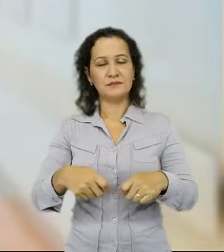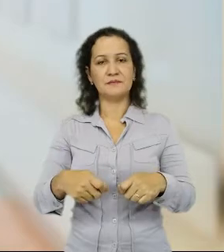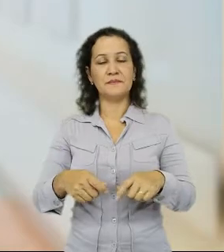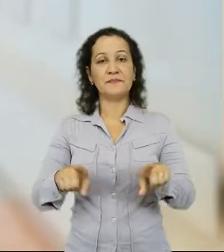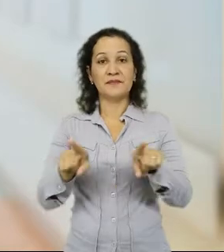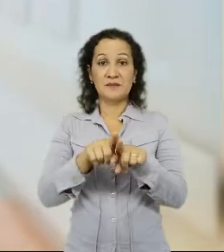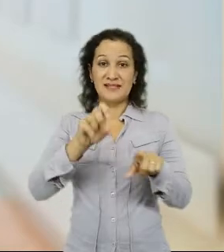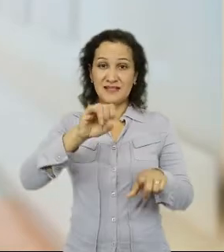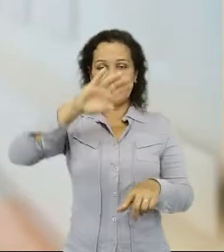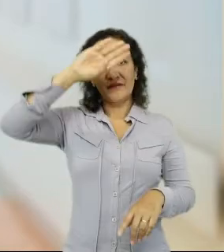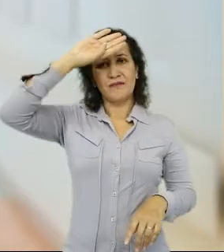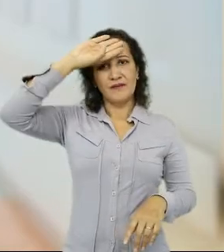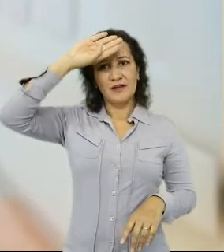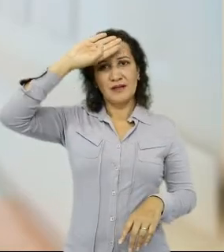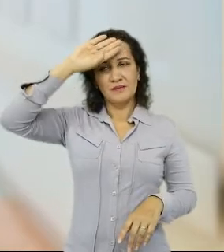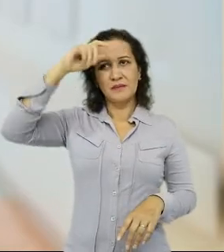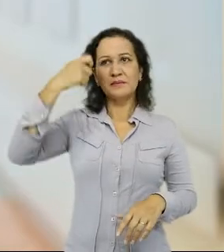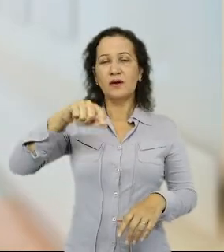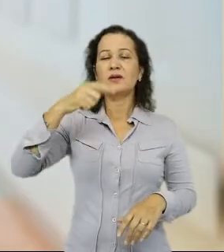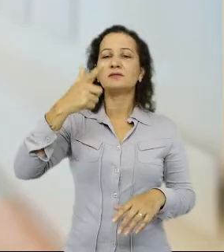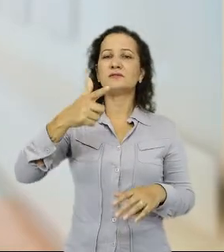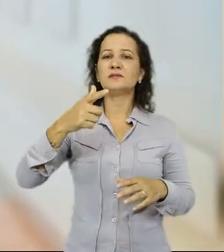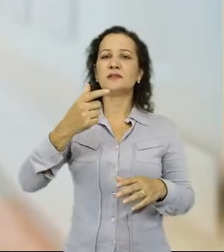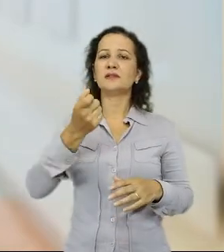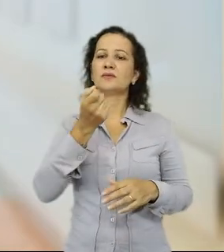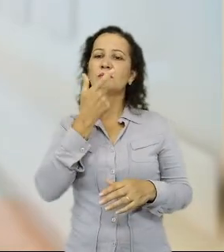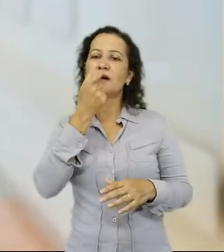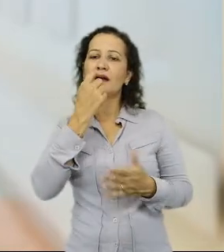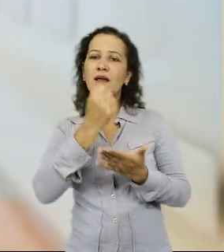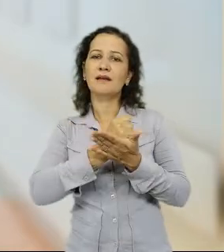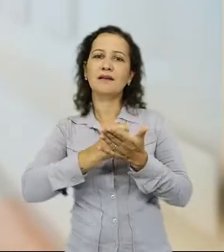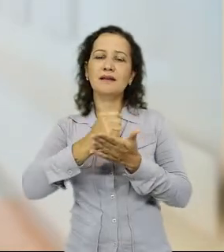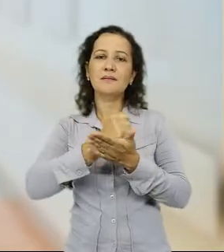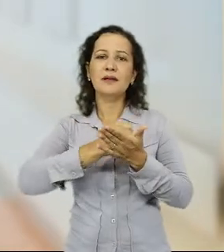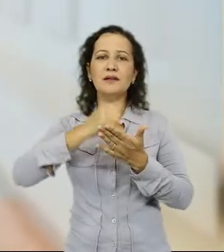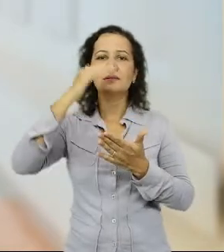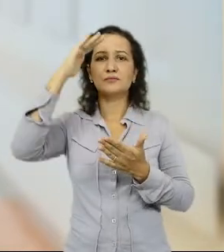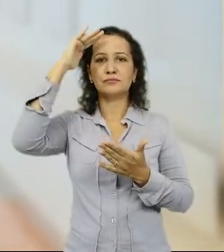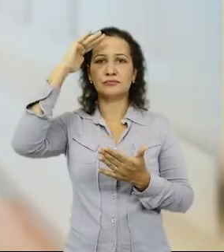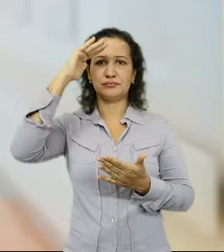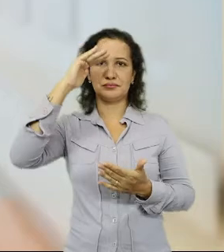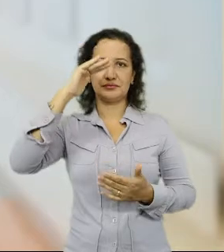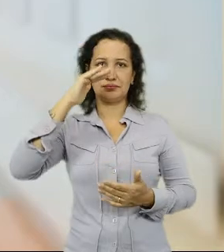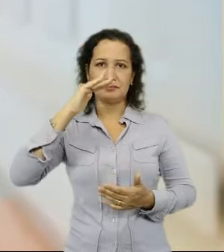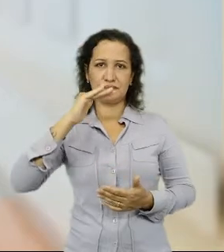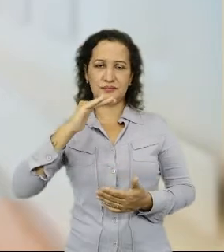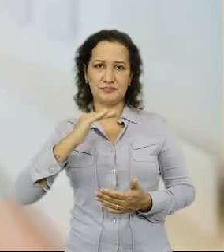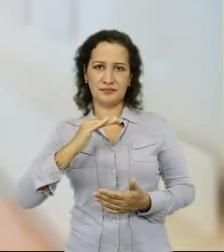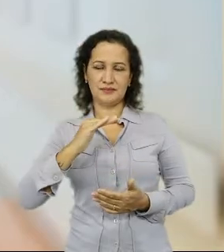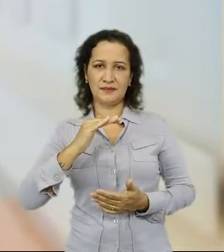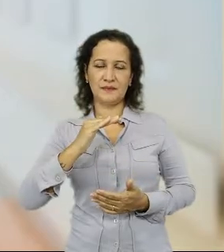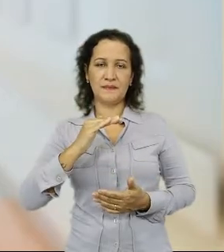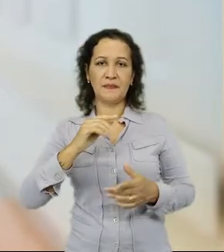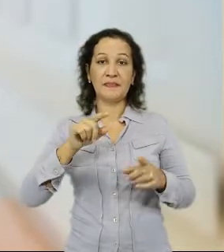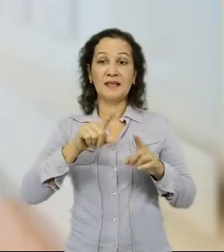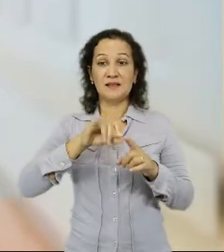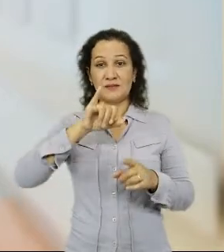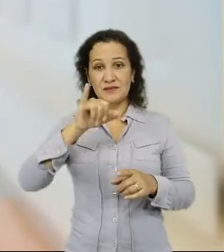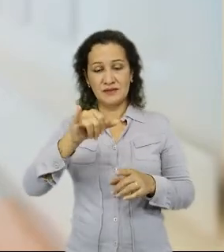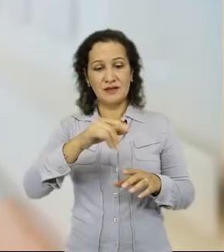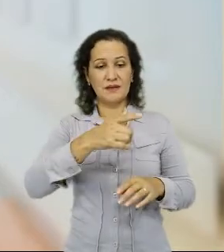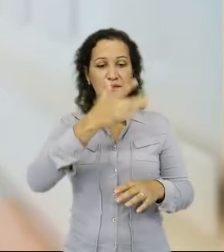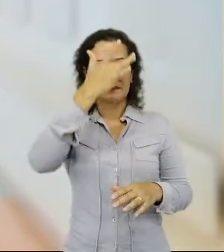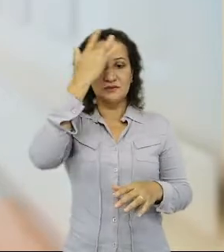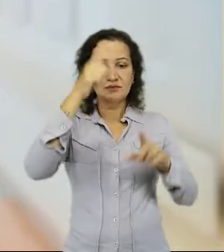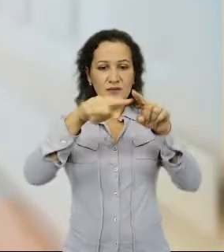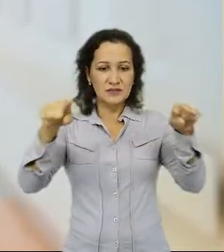administre antitérmico de acordo com a prescrição médica. Então entenda que você vacinador, você gestor de sala de